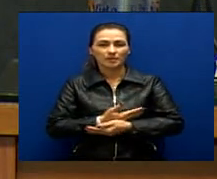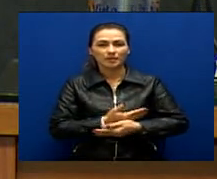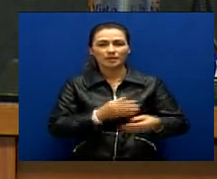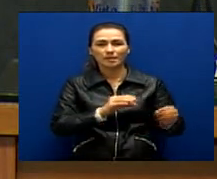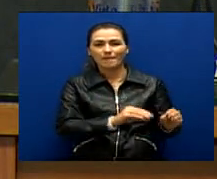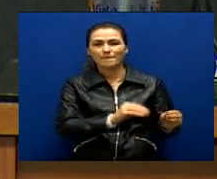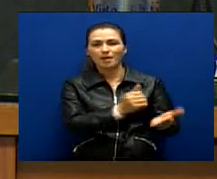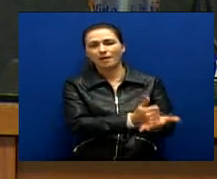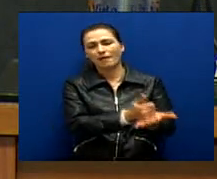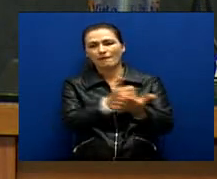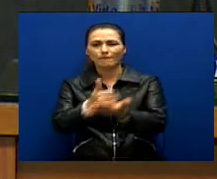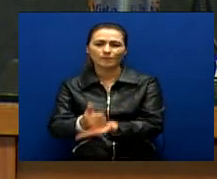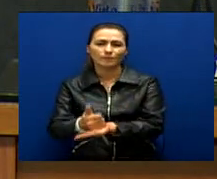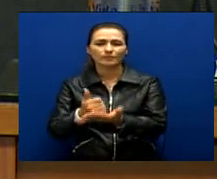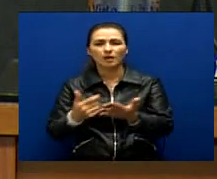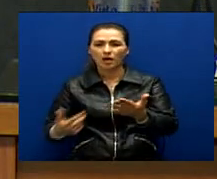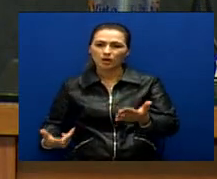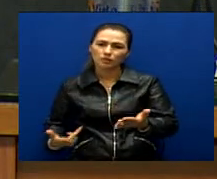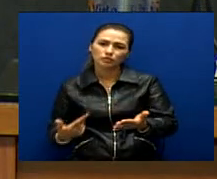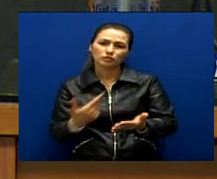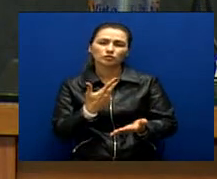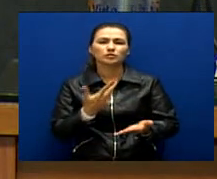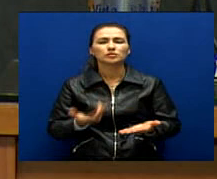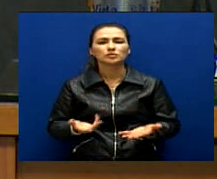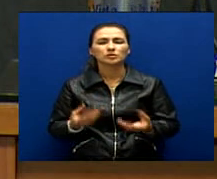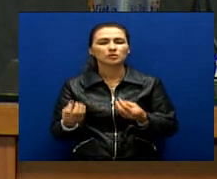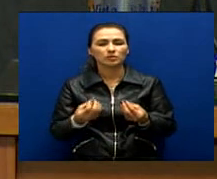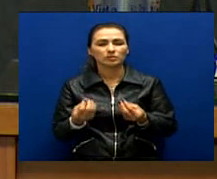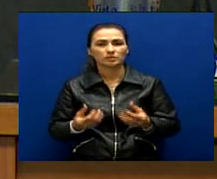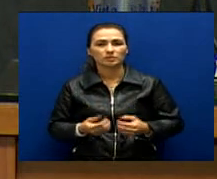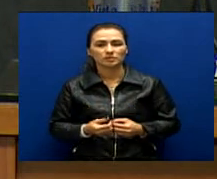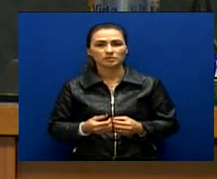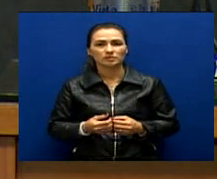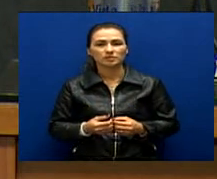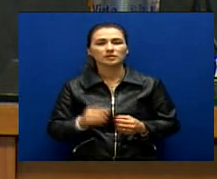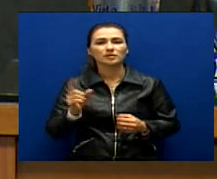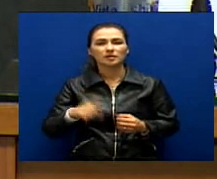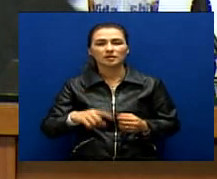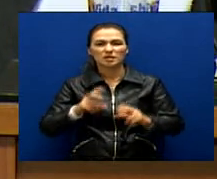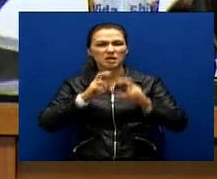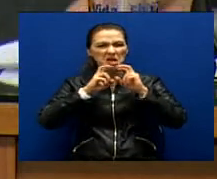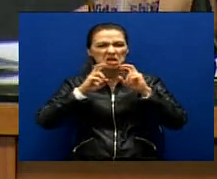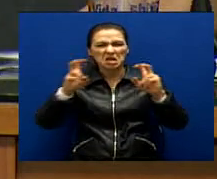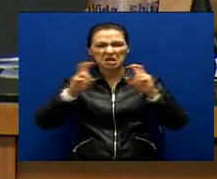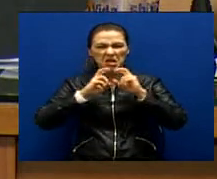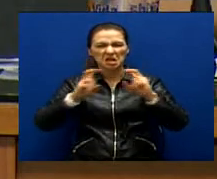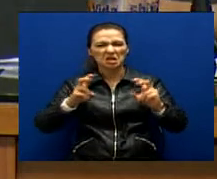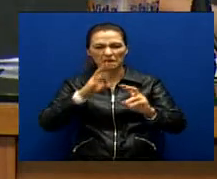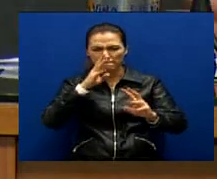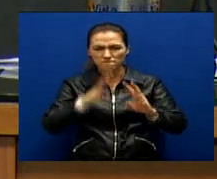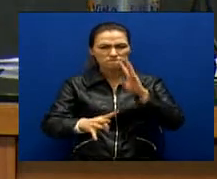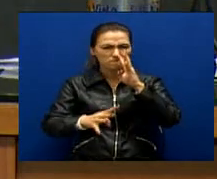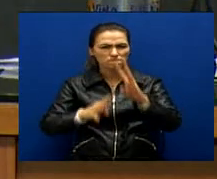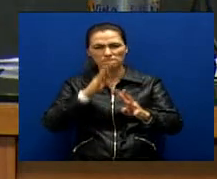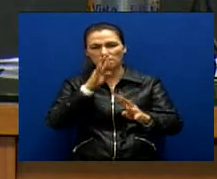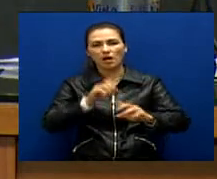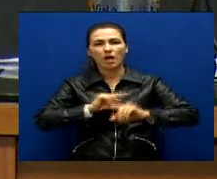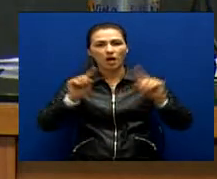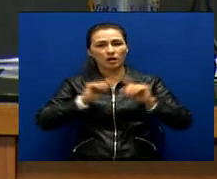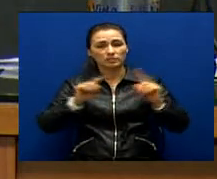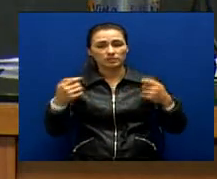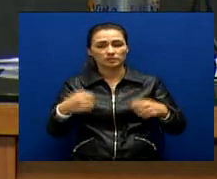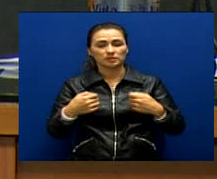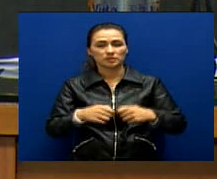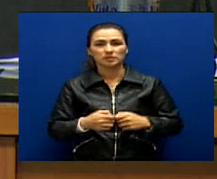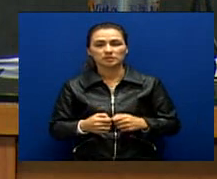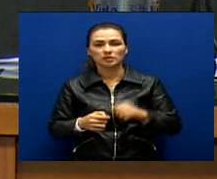tal no plano individual acho que o melhor que essa pessoa pode fazer é botar a boca no trombone denunciar cobrar tem a via judicial que é válida mas